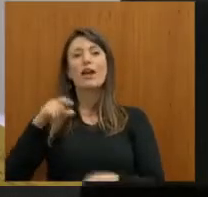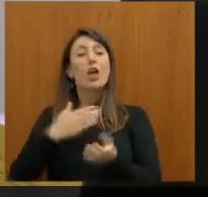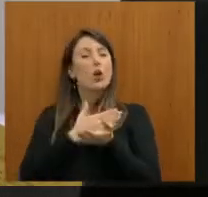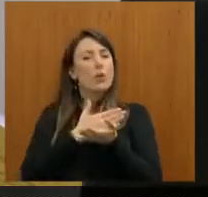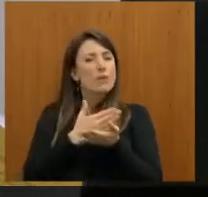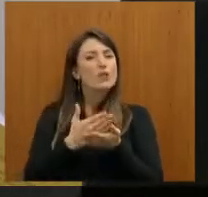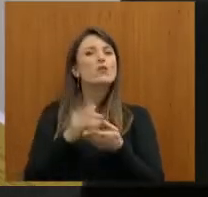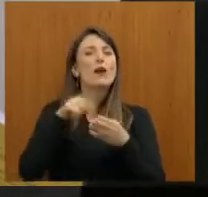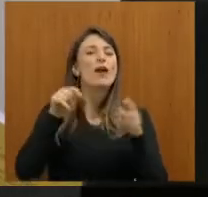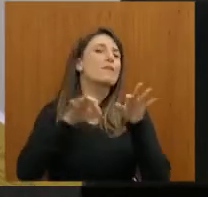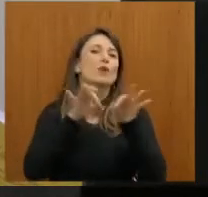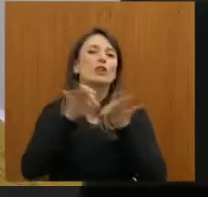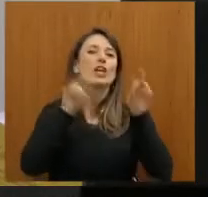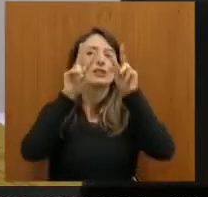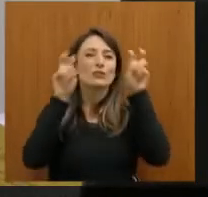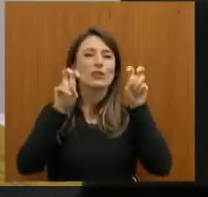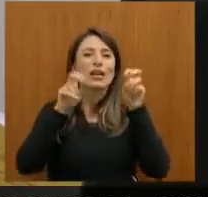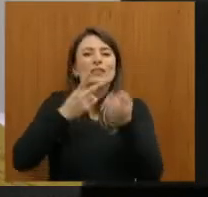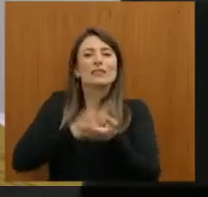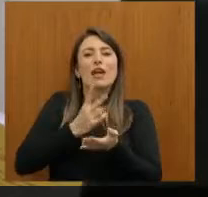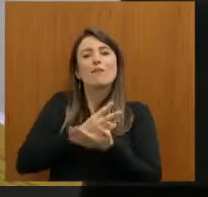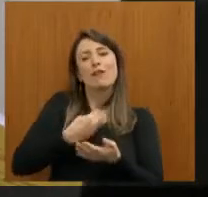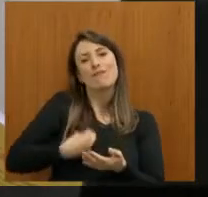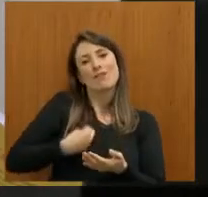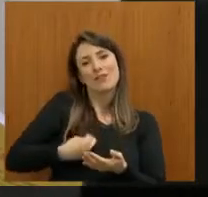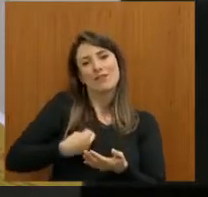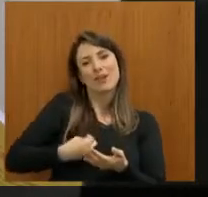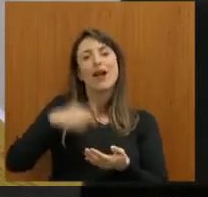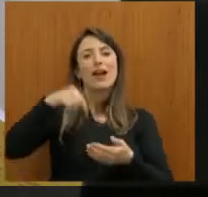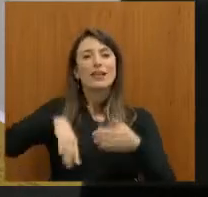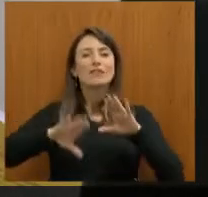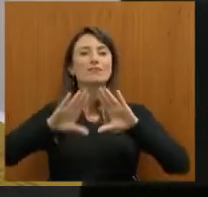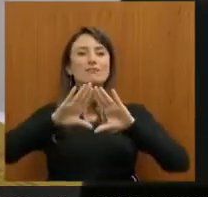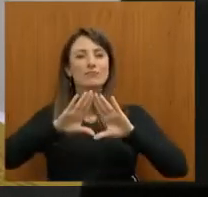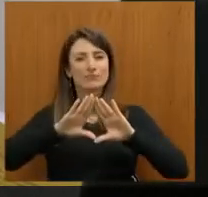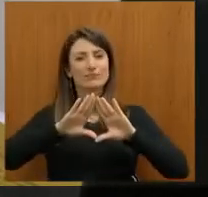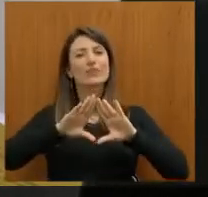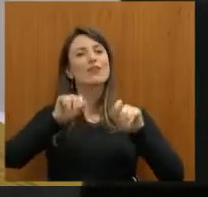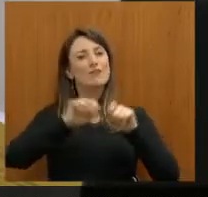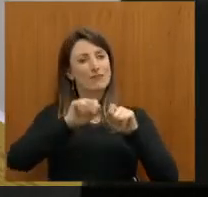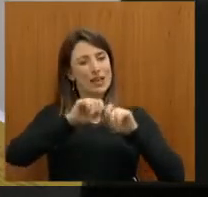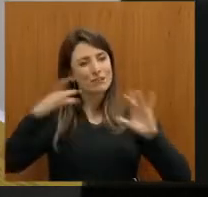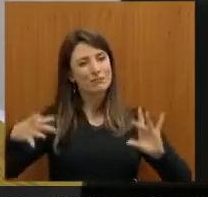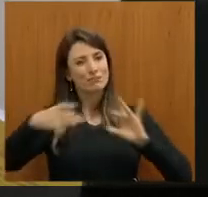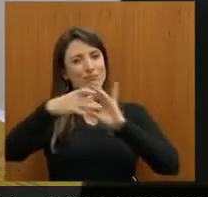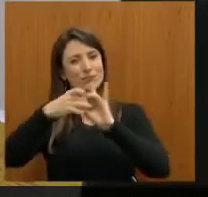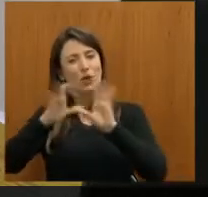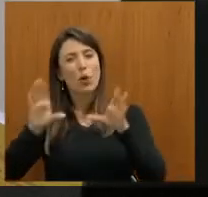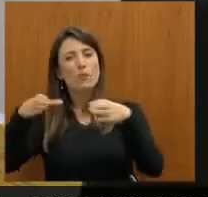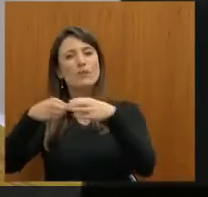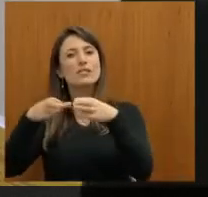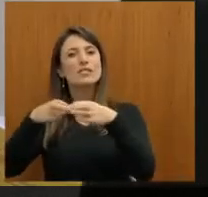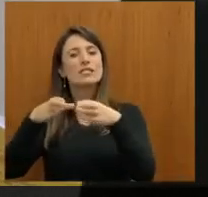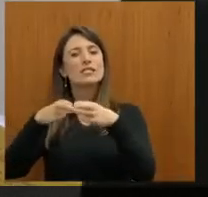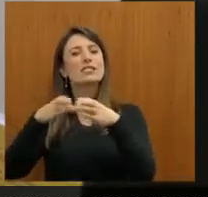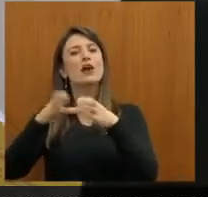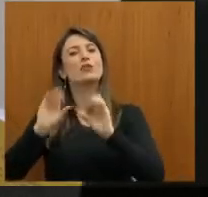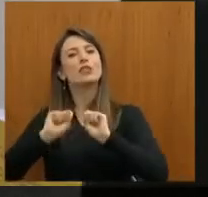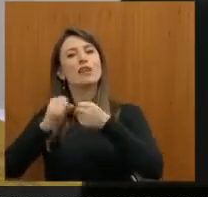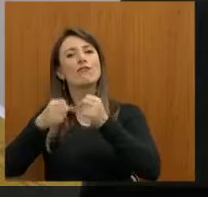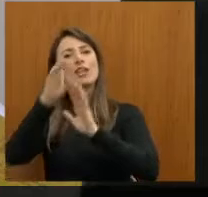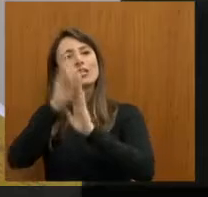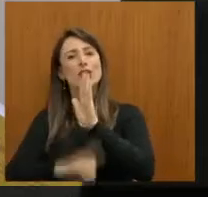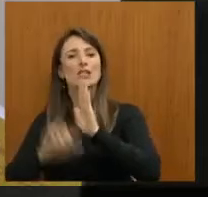anualmente a Assembleia Legislativa desenvolve em parceria com a comissão de defesa dos direitos da mulher tradicionalmente